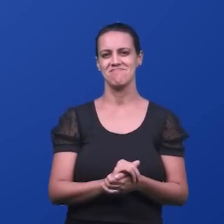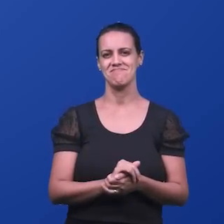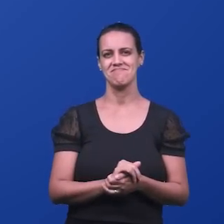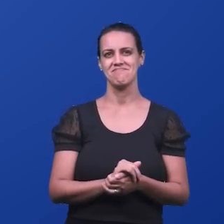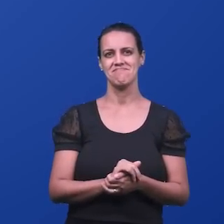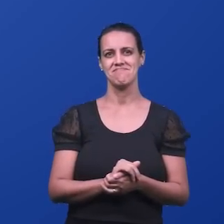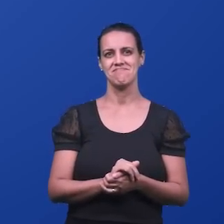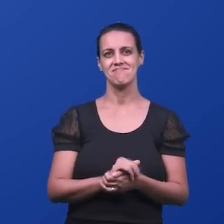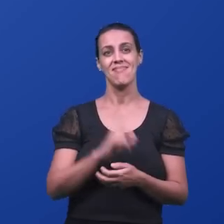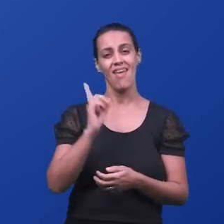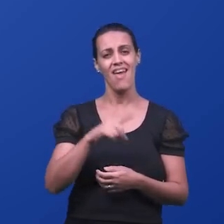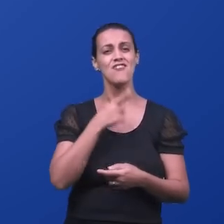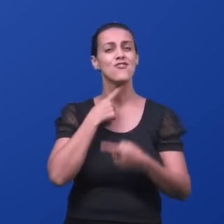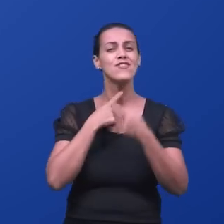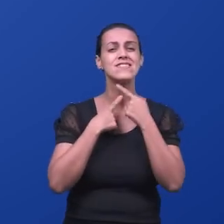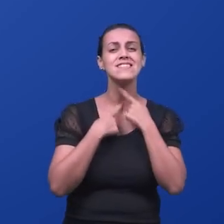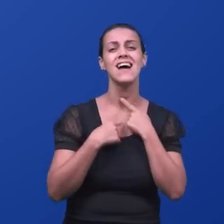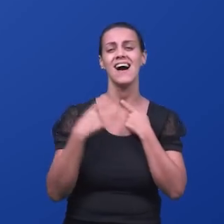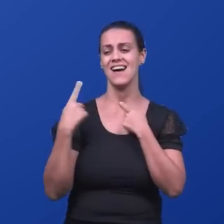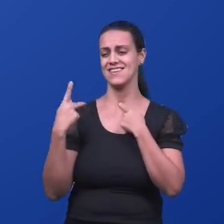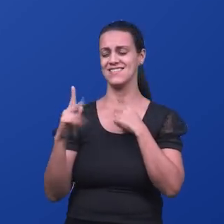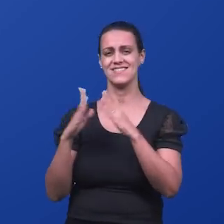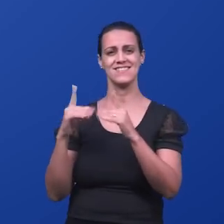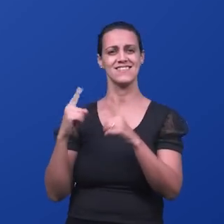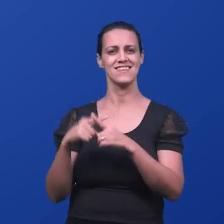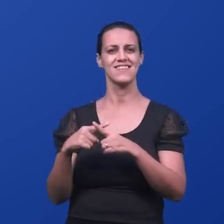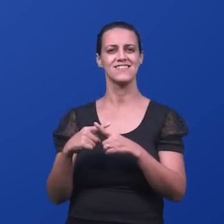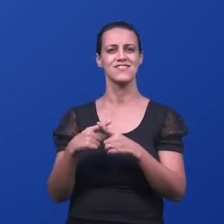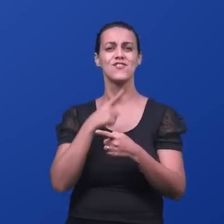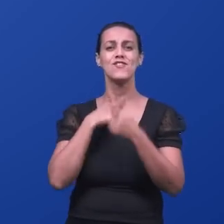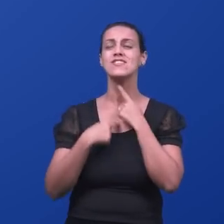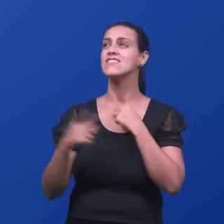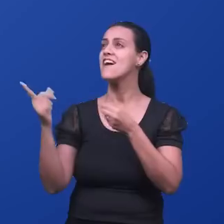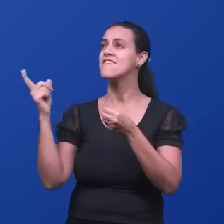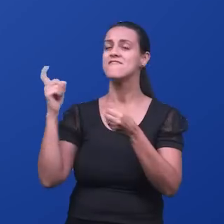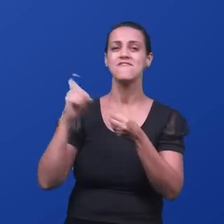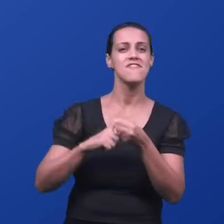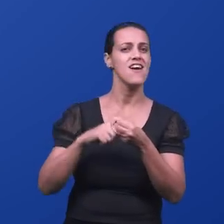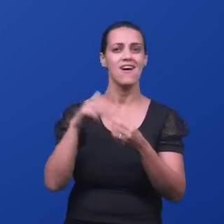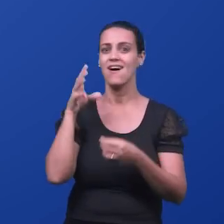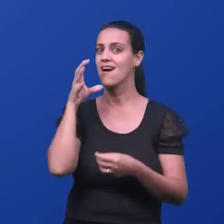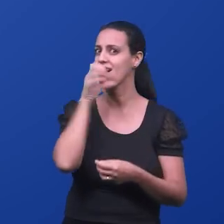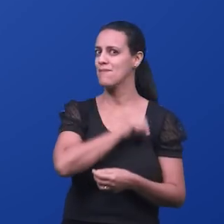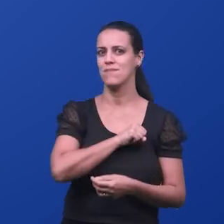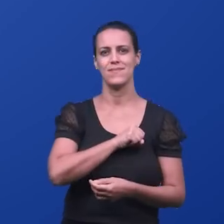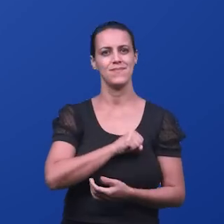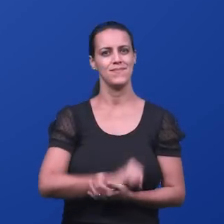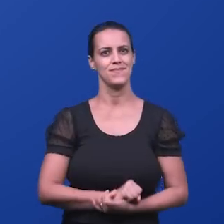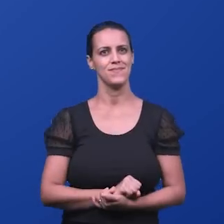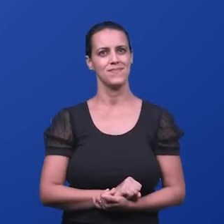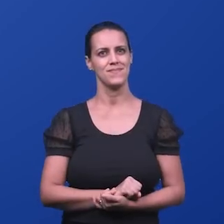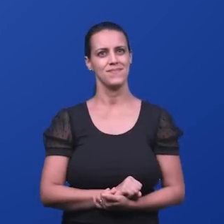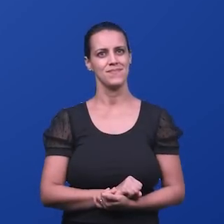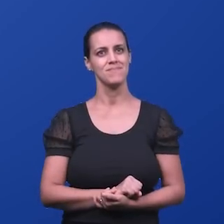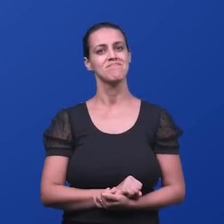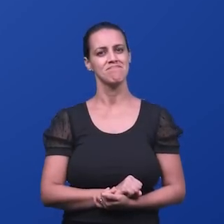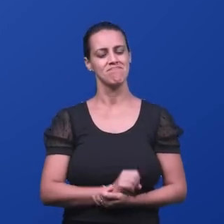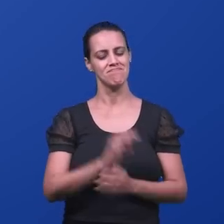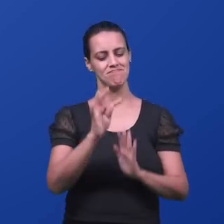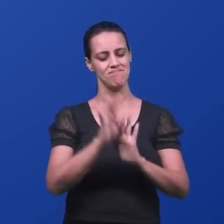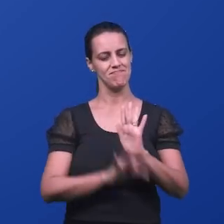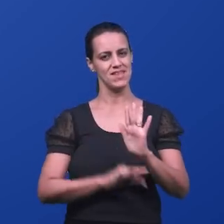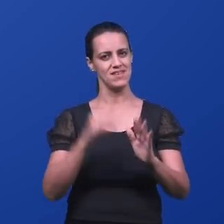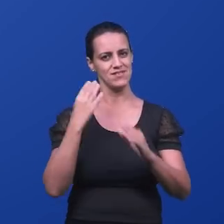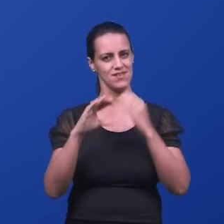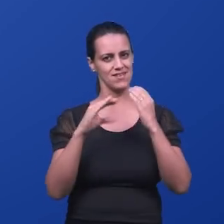Jesus. É seu desejo, é que ele venha com rapidez. Texto